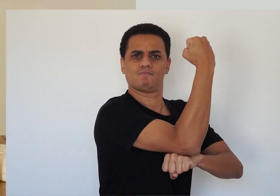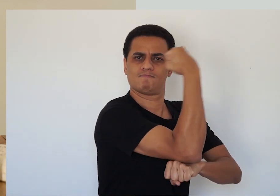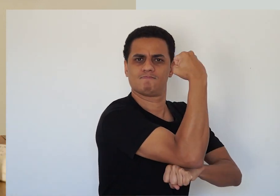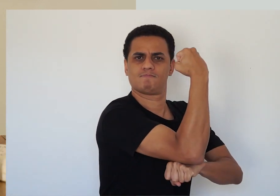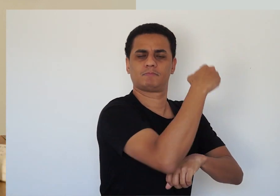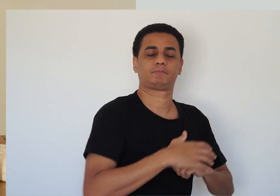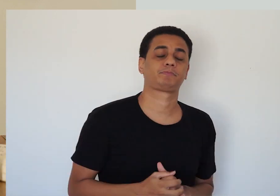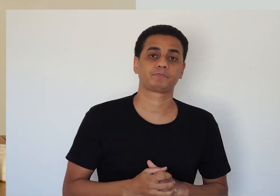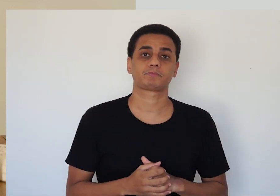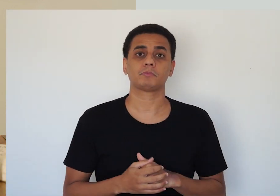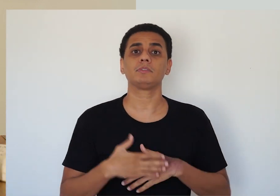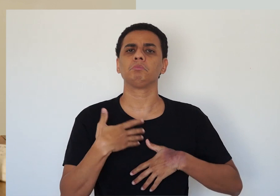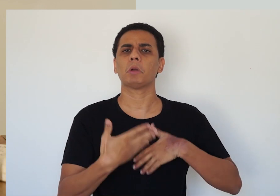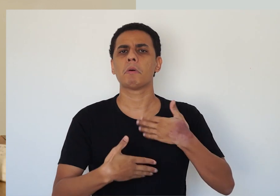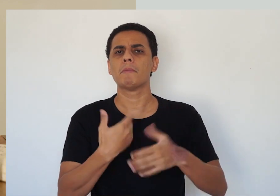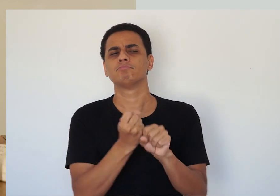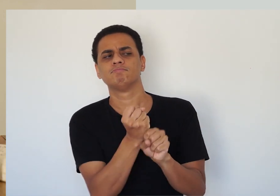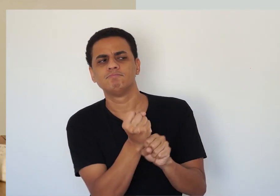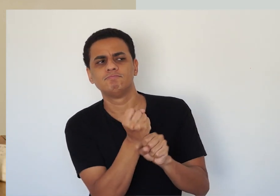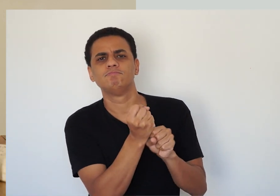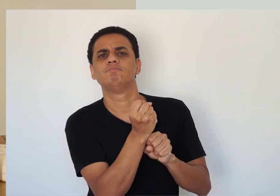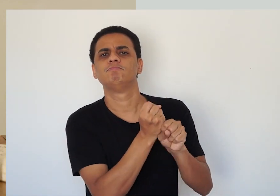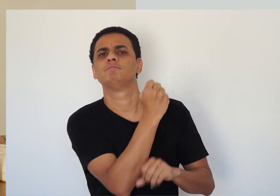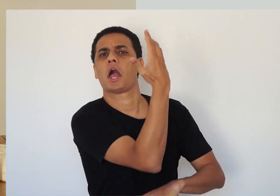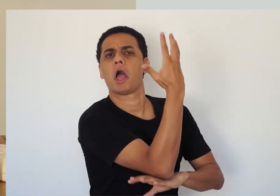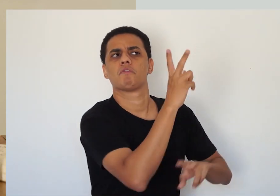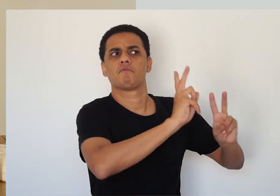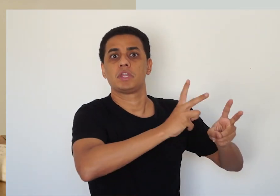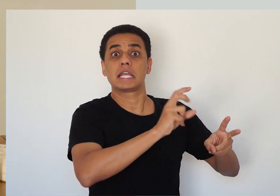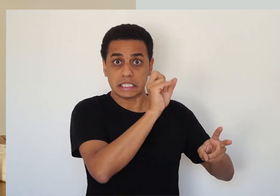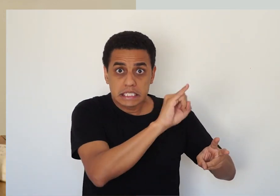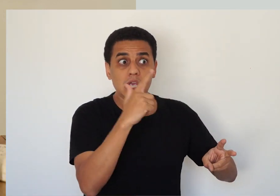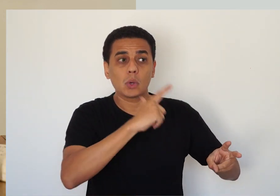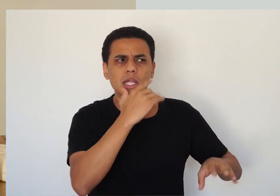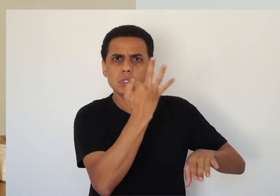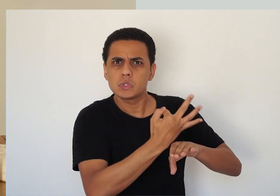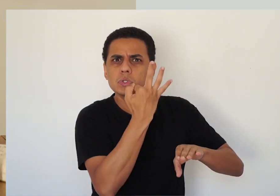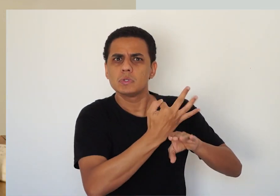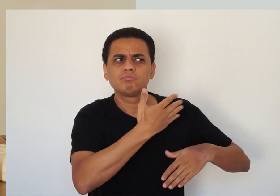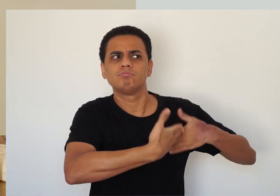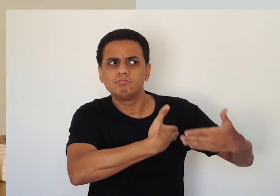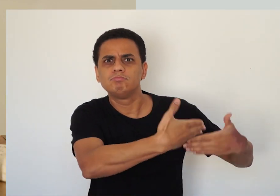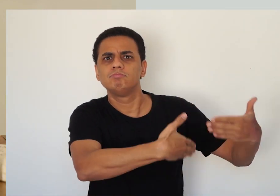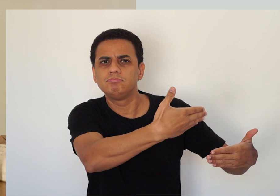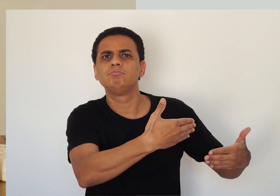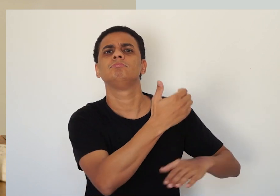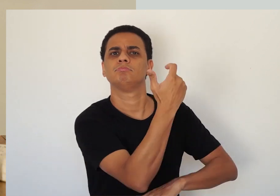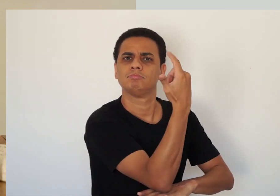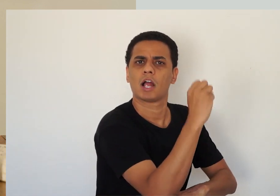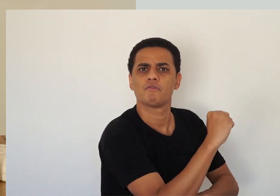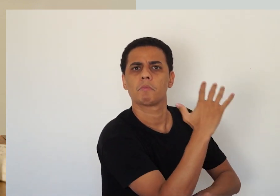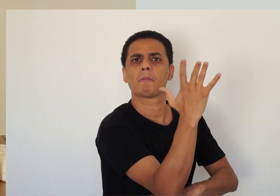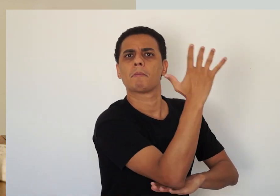às adversidades. E depois que o tempo passava e aquelas árvores que perseveravam, que resistiam, que haviam crescido no